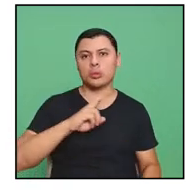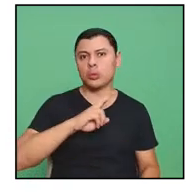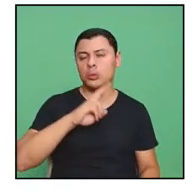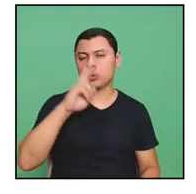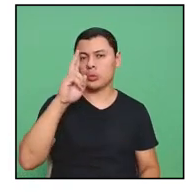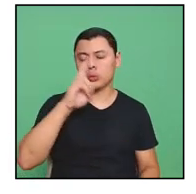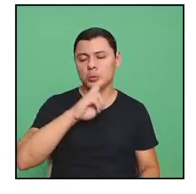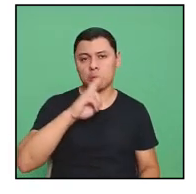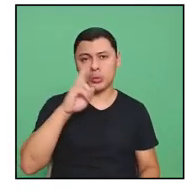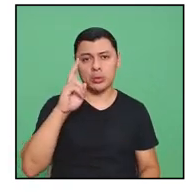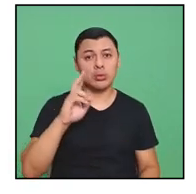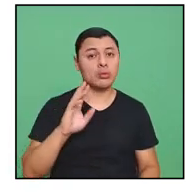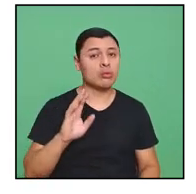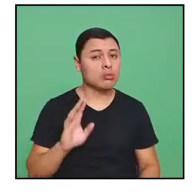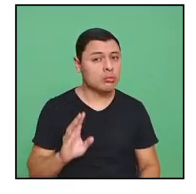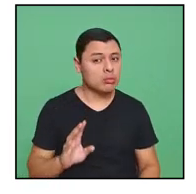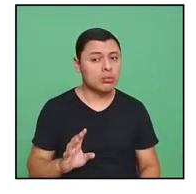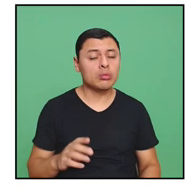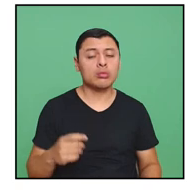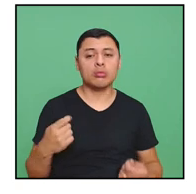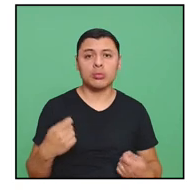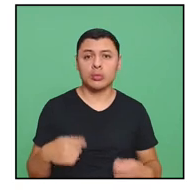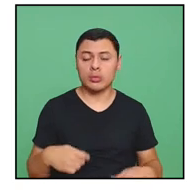mas que necessariamente tem que ser afastado